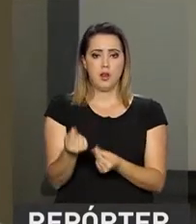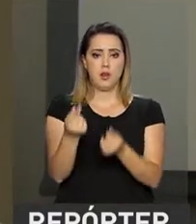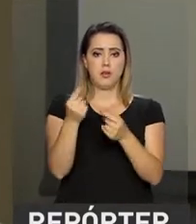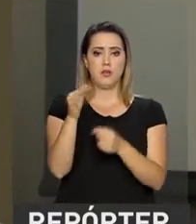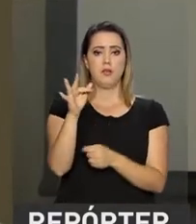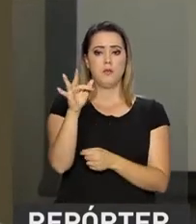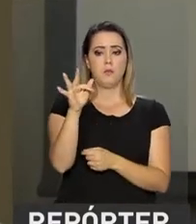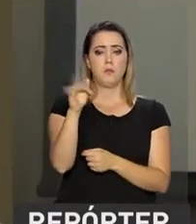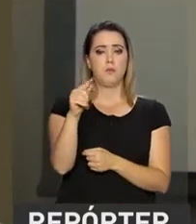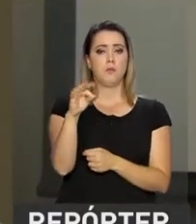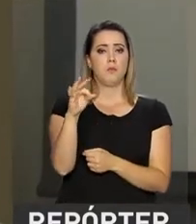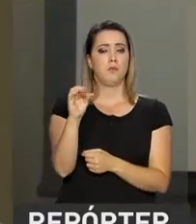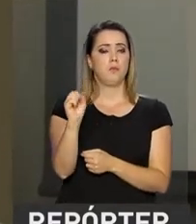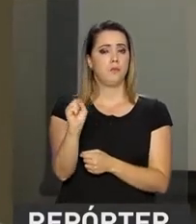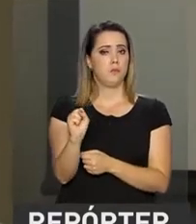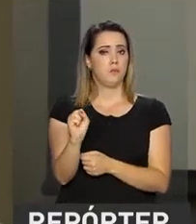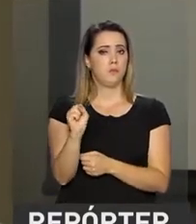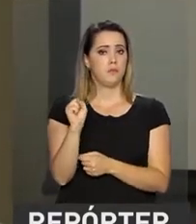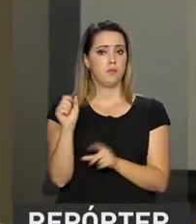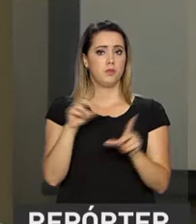Fundo de Garantia,